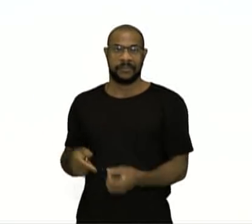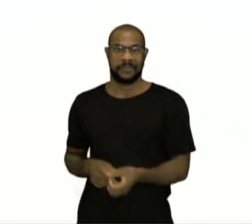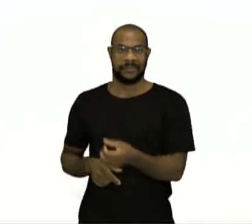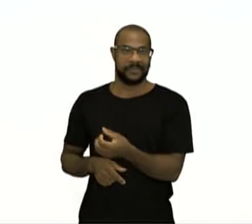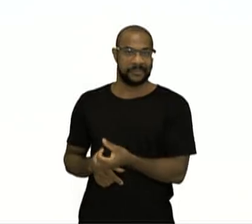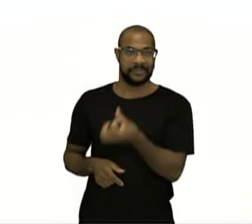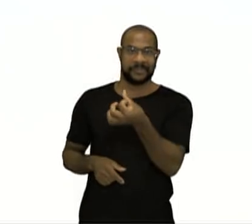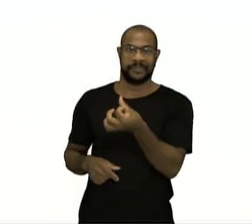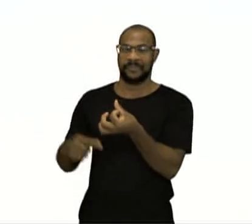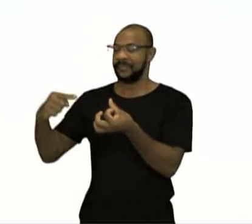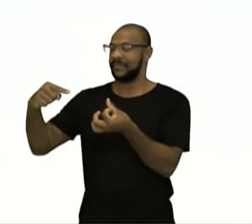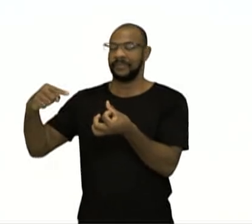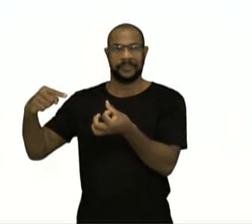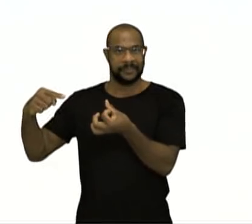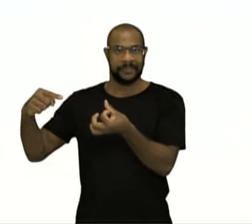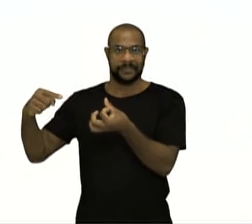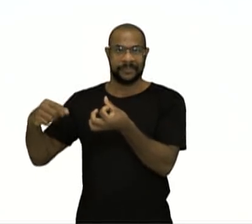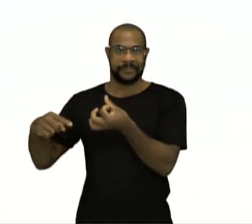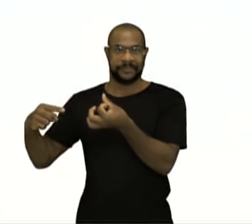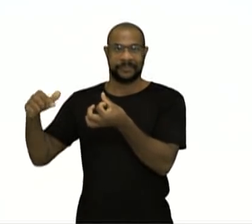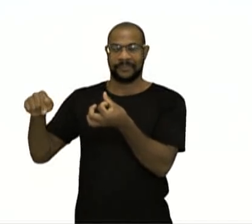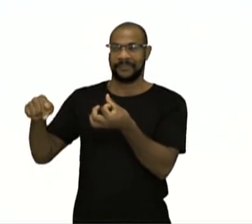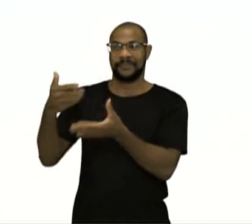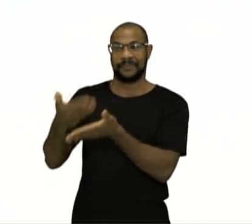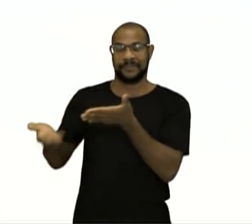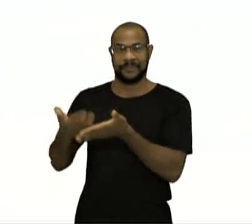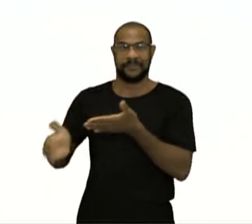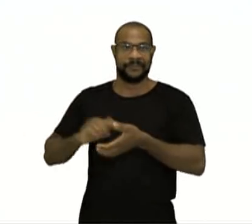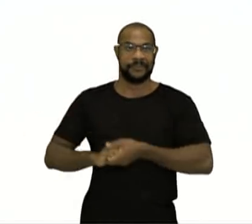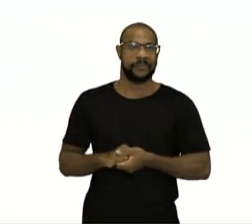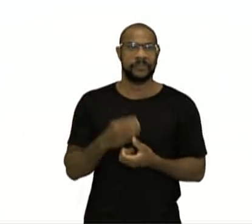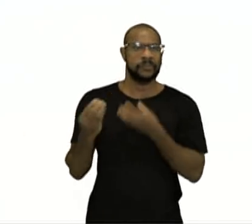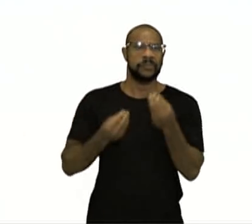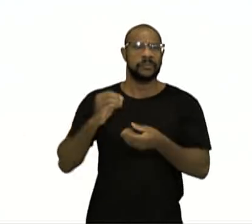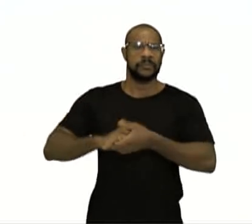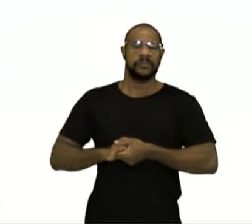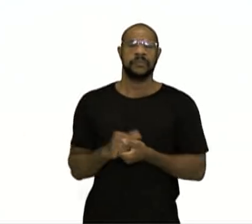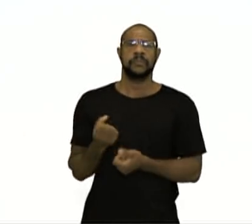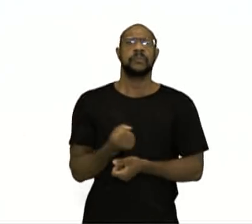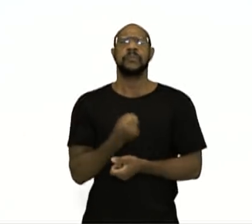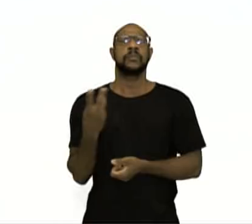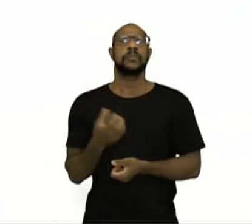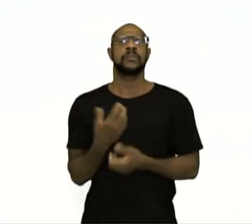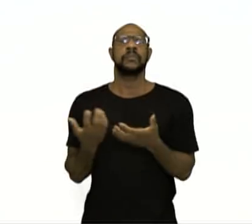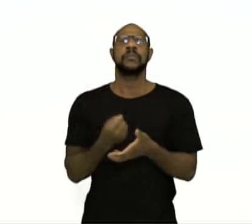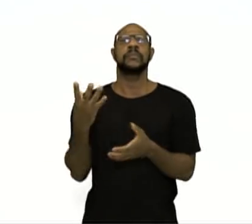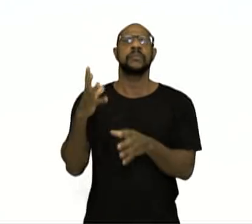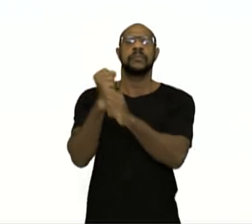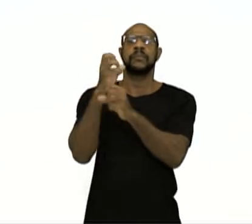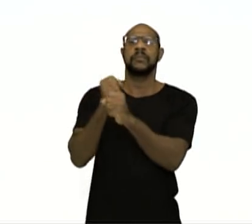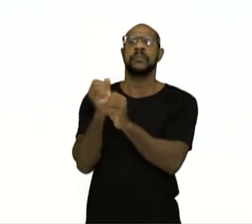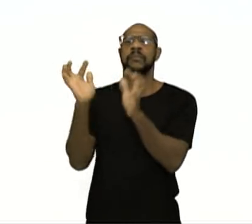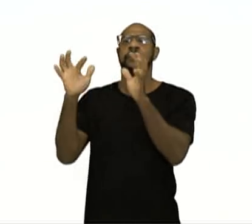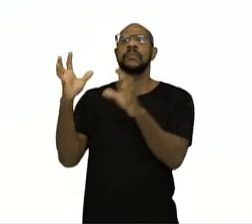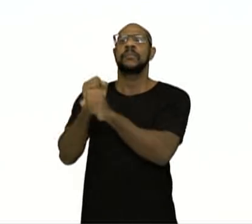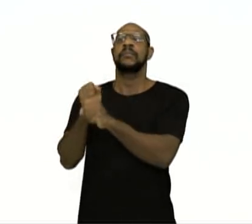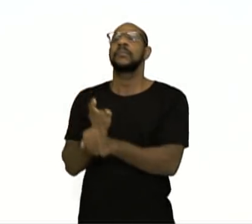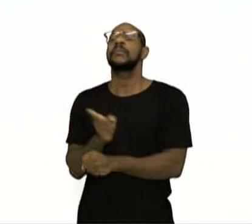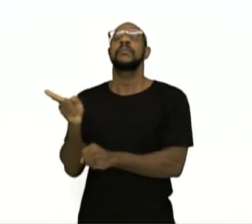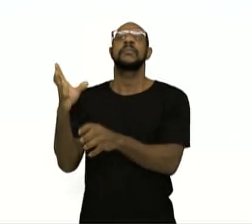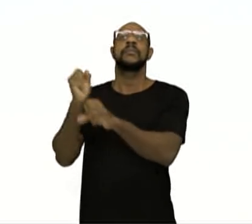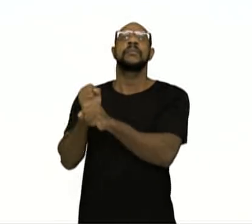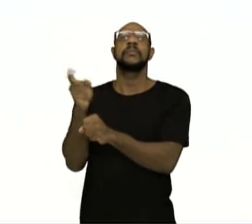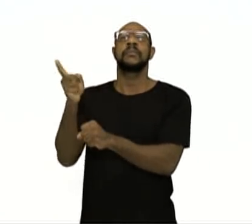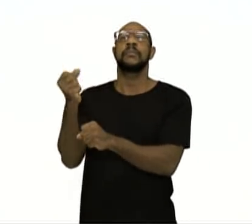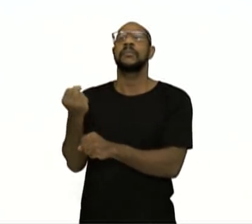pontos. Então, agora, como que a gente vai indicar qual que é o saldo de pontos dessa equipe, né? Então,